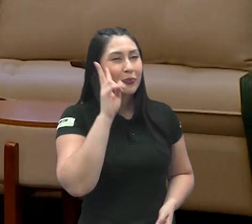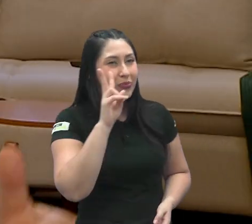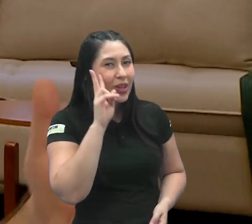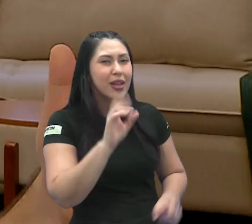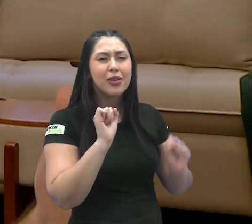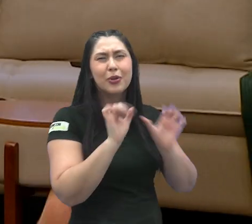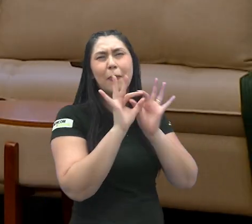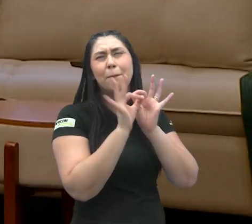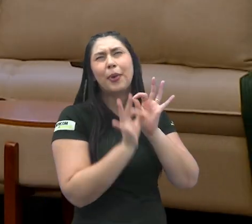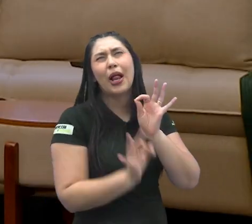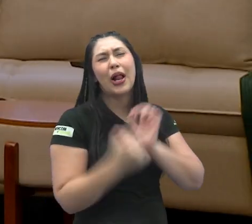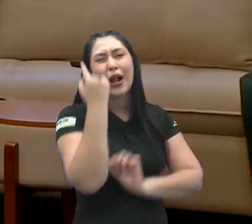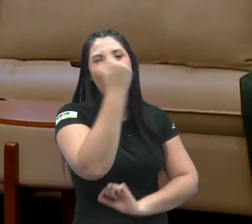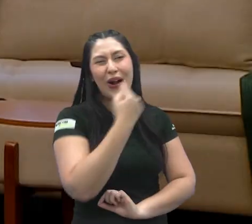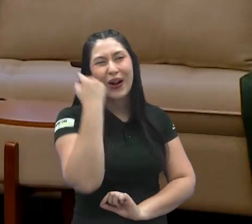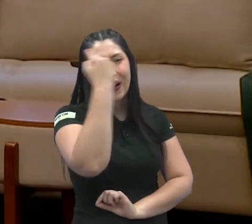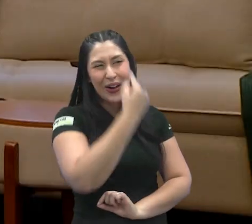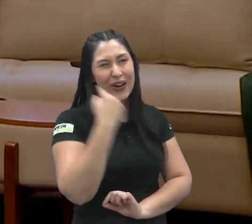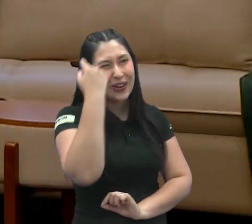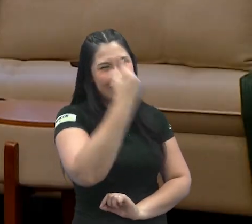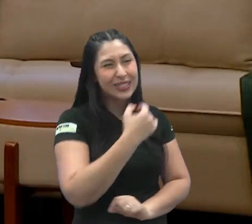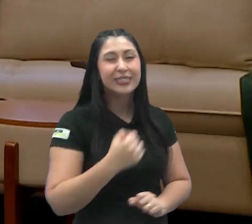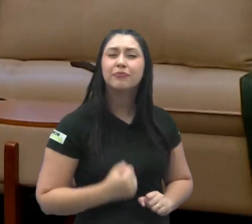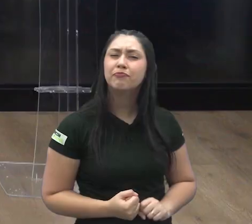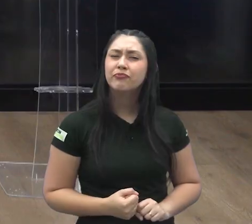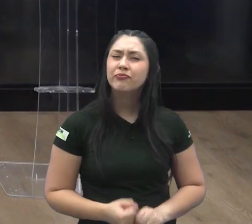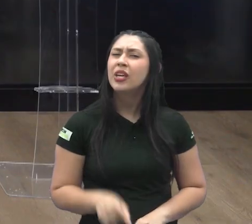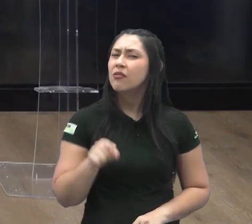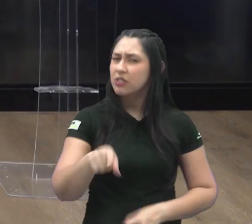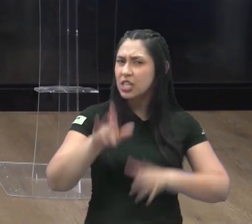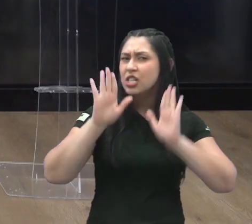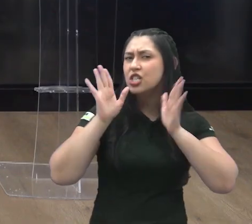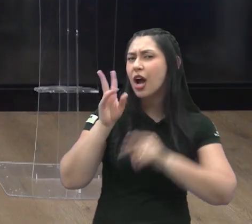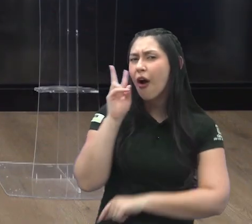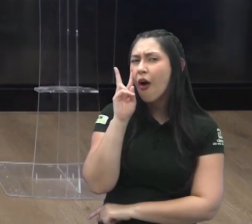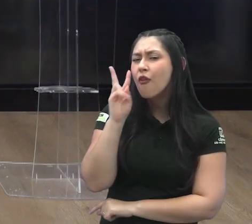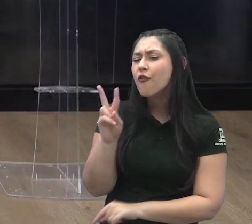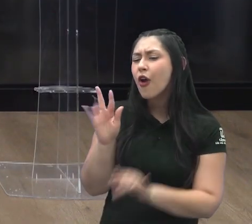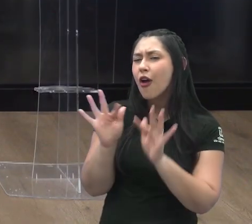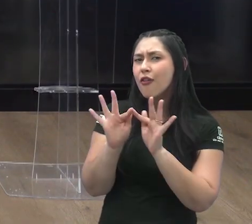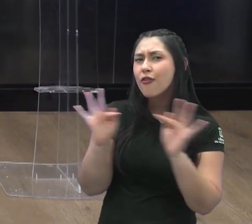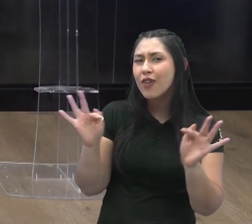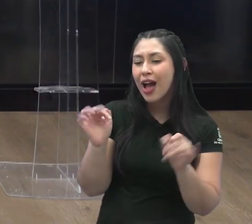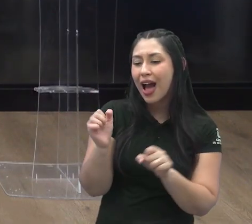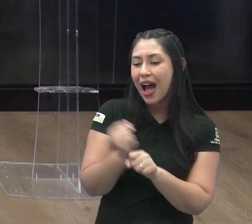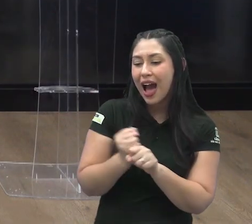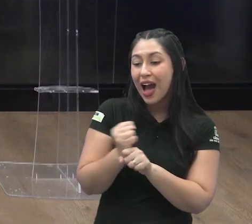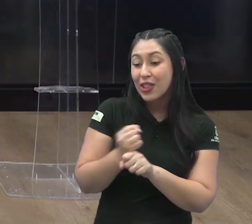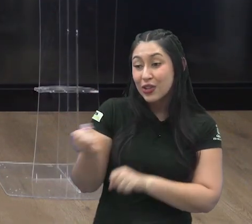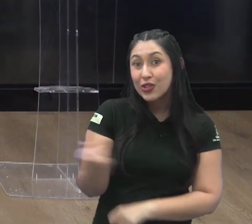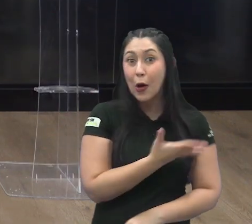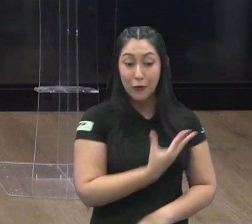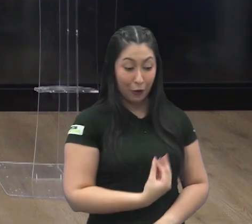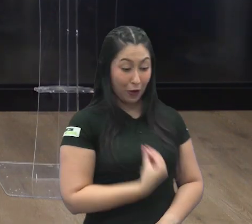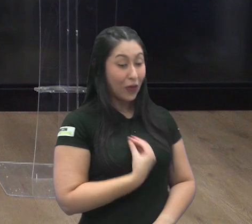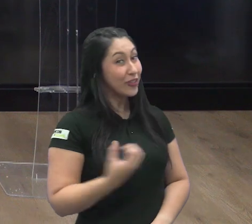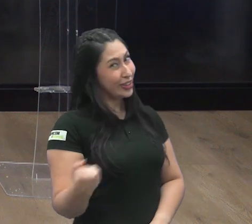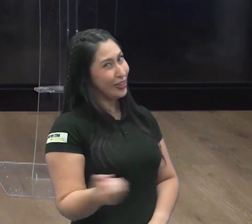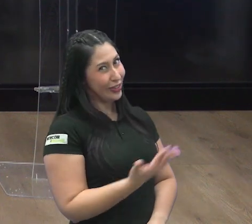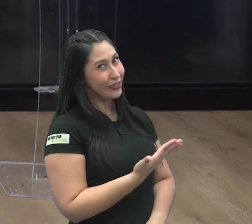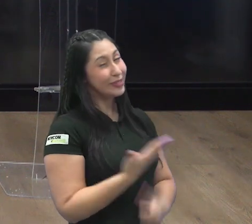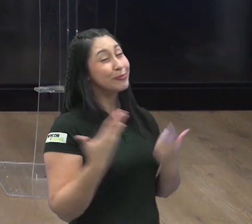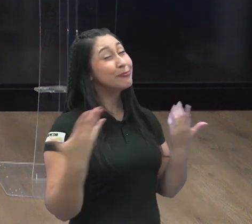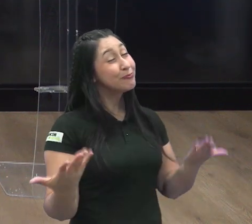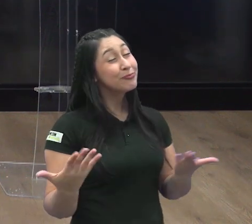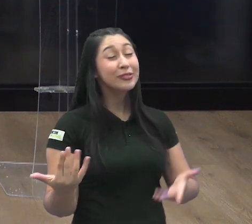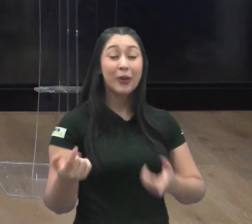assim, tem muitas histórias, nós poderíamos ficar aqui horas conversando sobre isso. Você já deve ter ouvido ou falado a frase Ano Novo, Vida